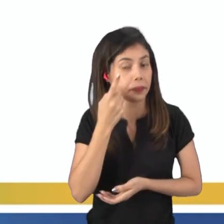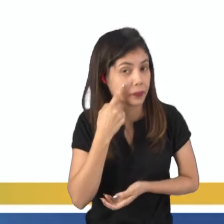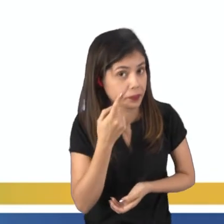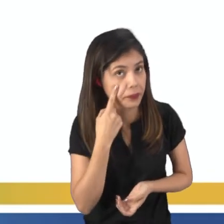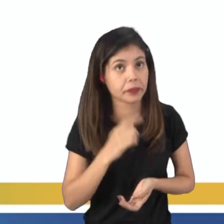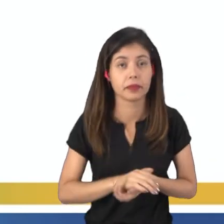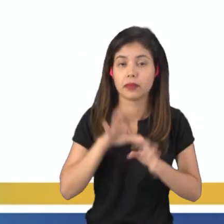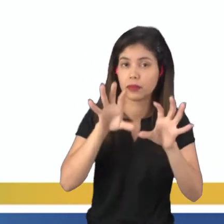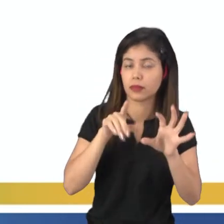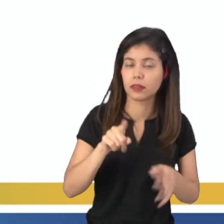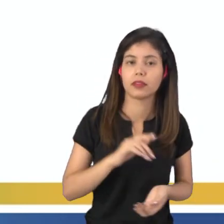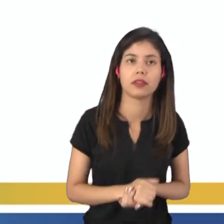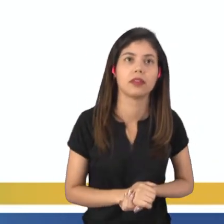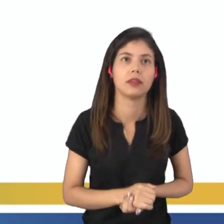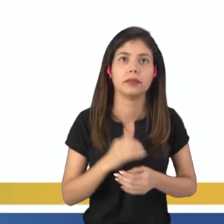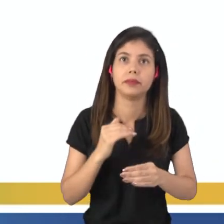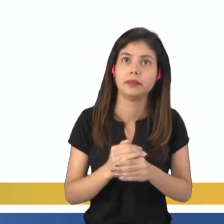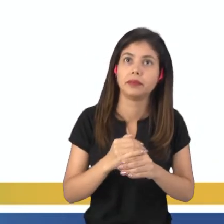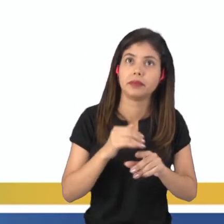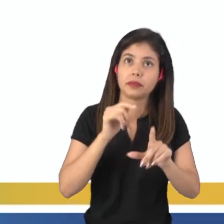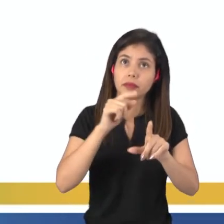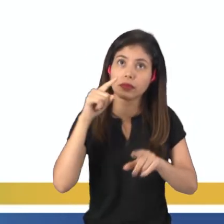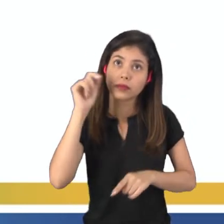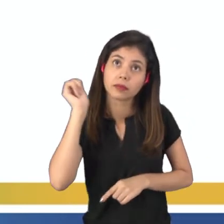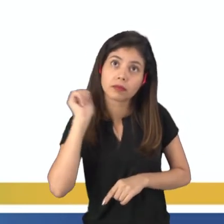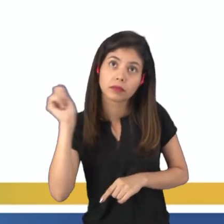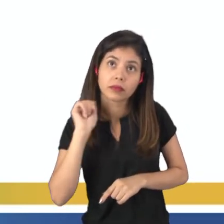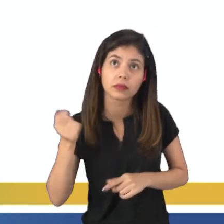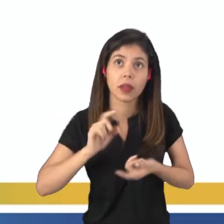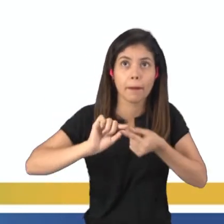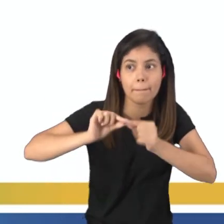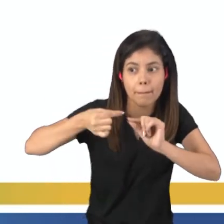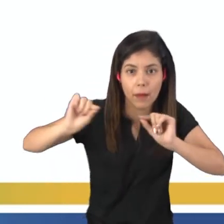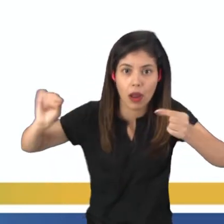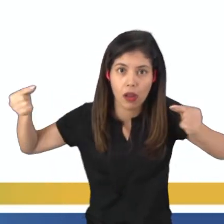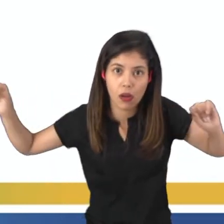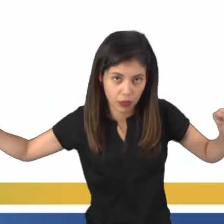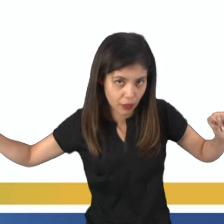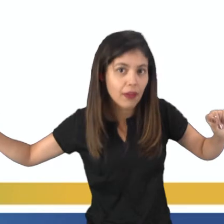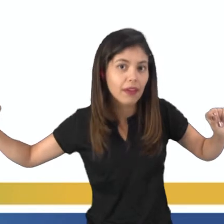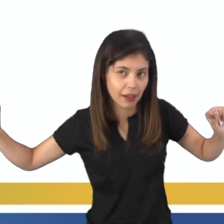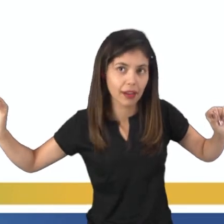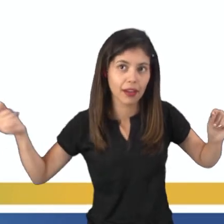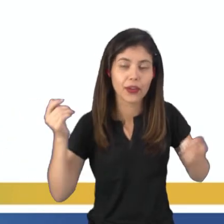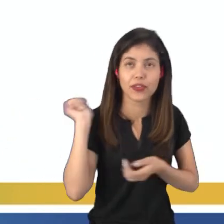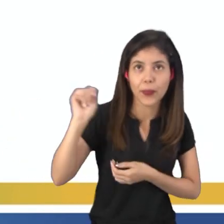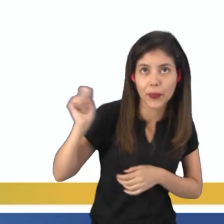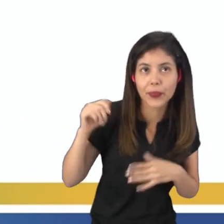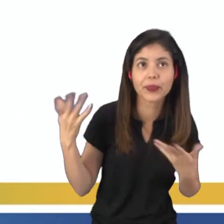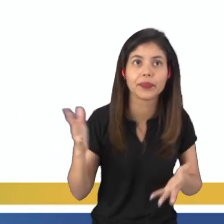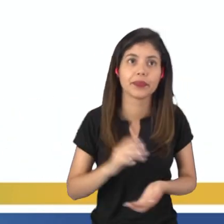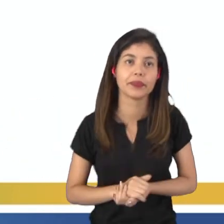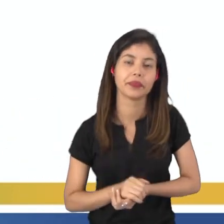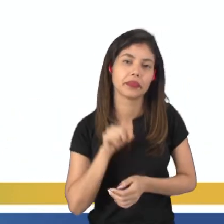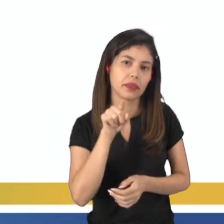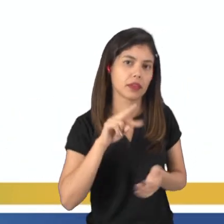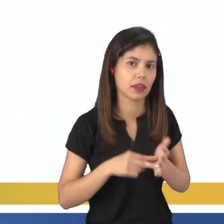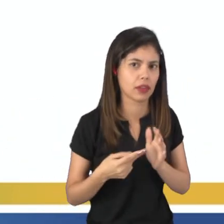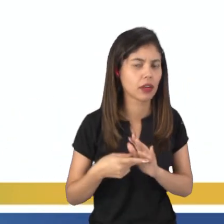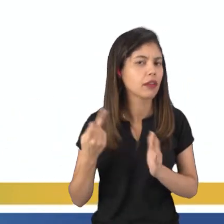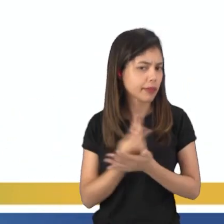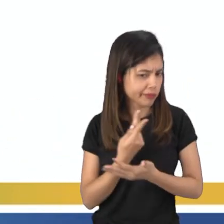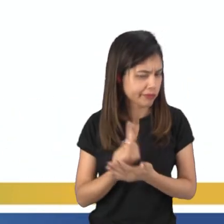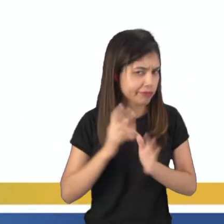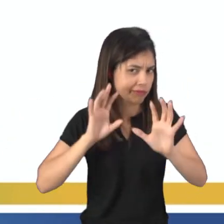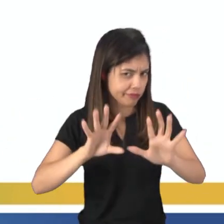Observe aí que a barra do mês de março é muito maior do que a barra do mês de abril, certo? Então, isso quer dizer que não houve